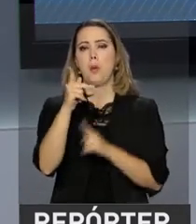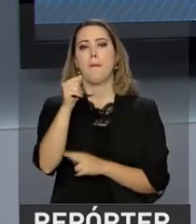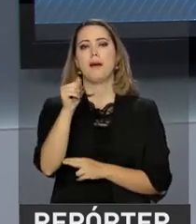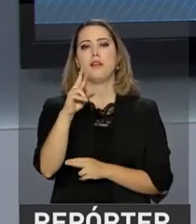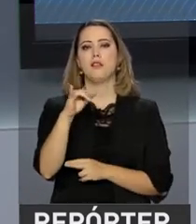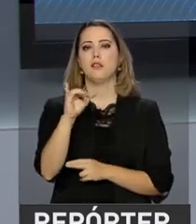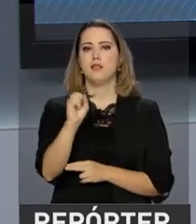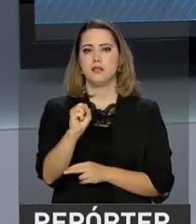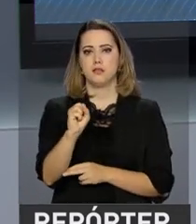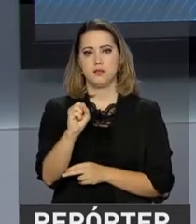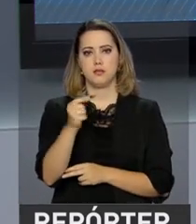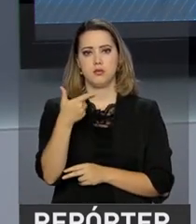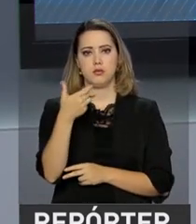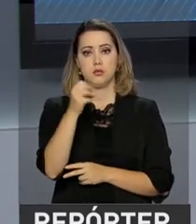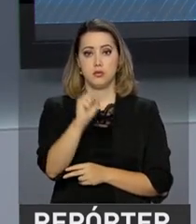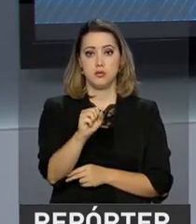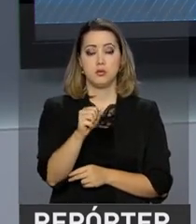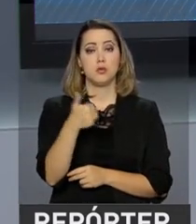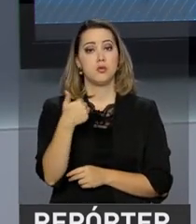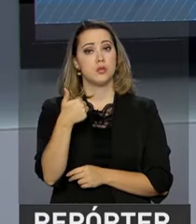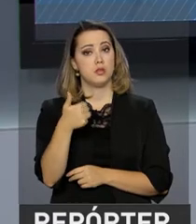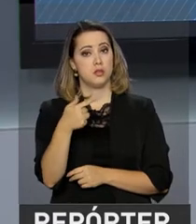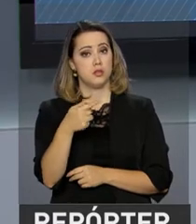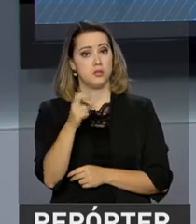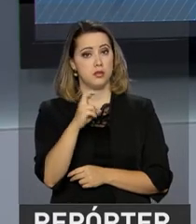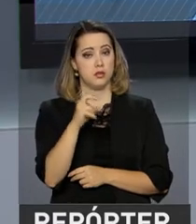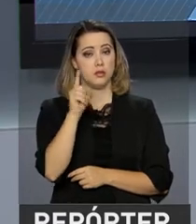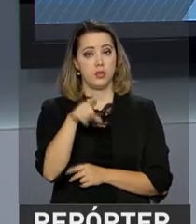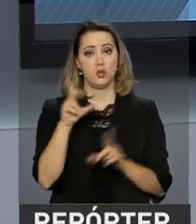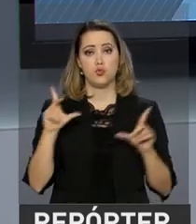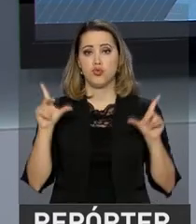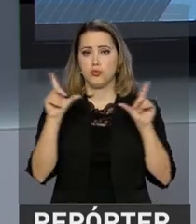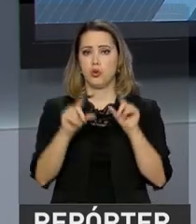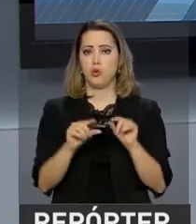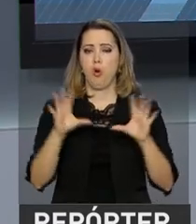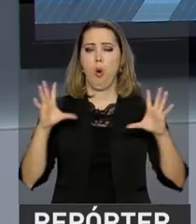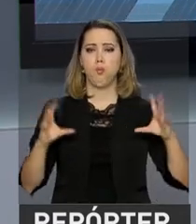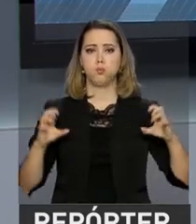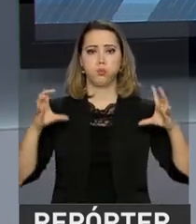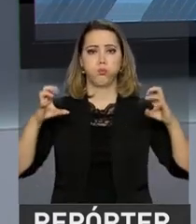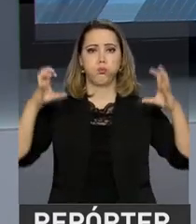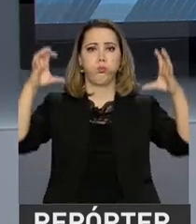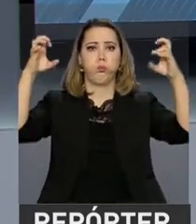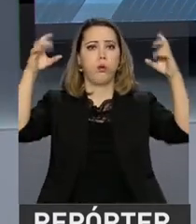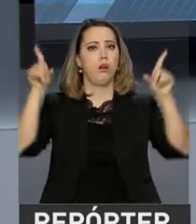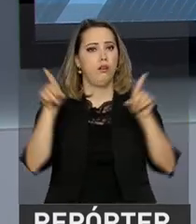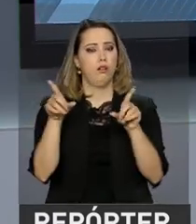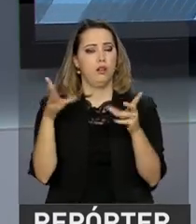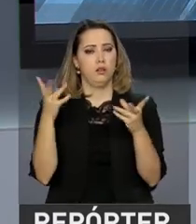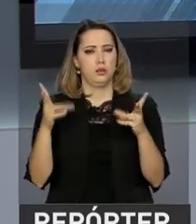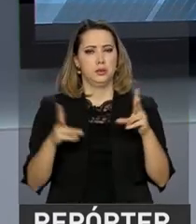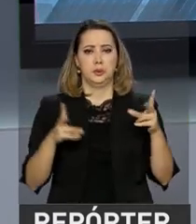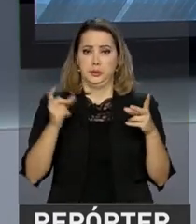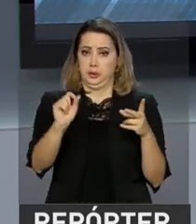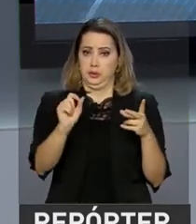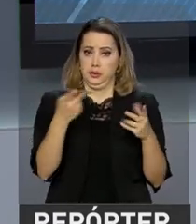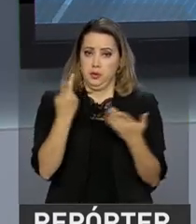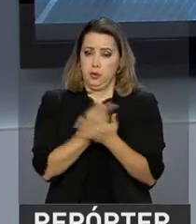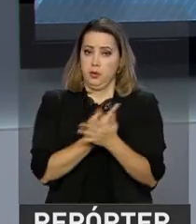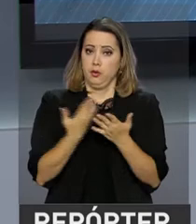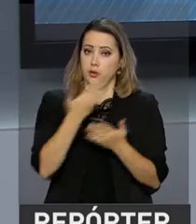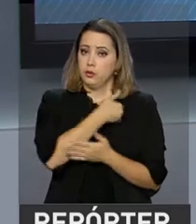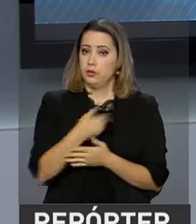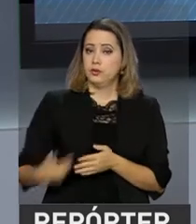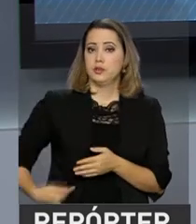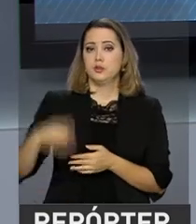por 175 países, é a redução da emissão de gases poluentes. Para colocar o acordo em prática, o governo brasileiro apresentou